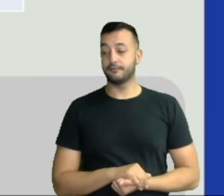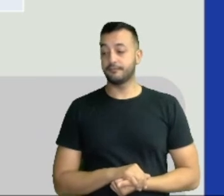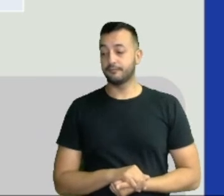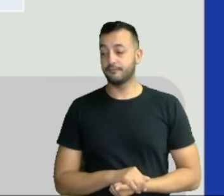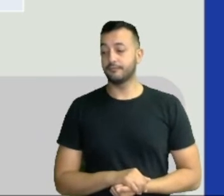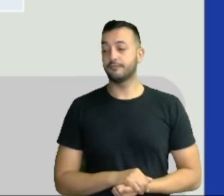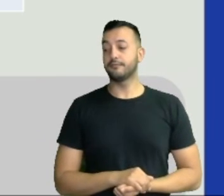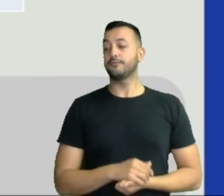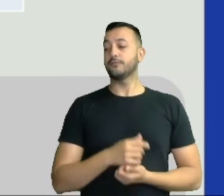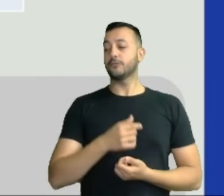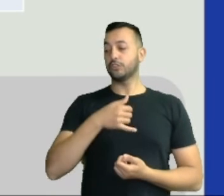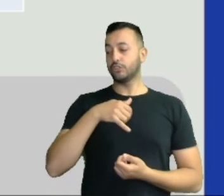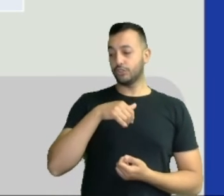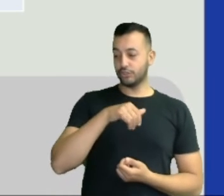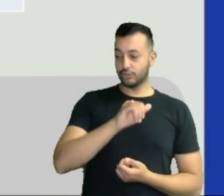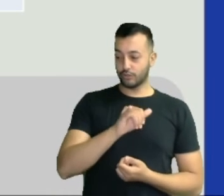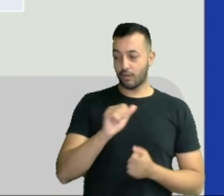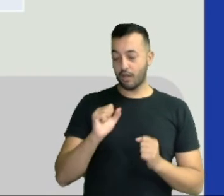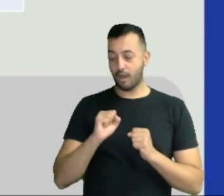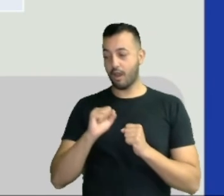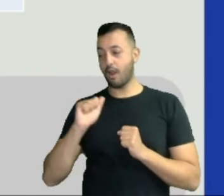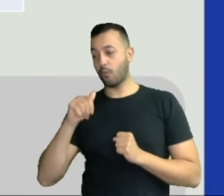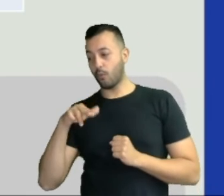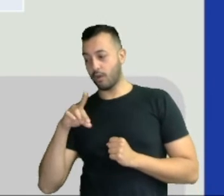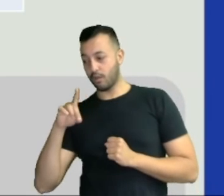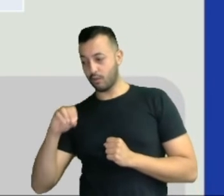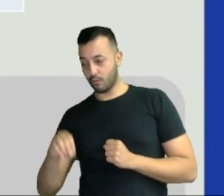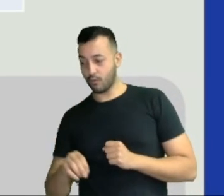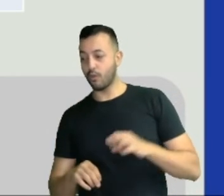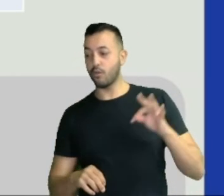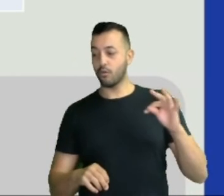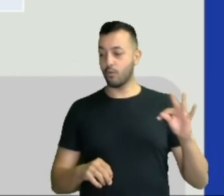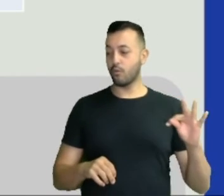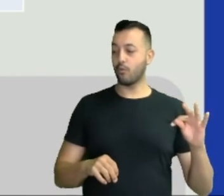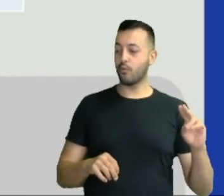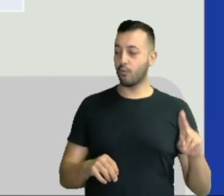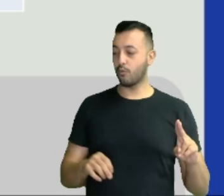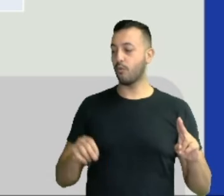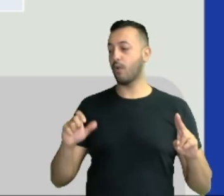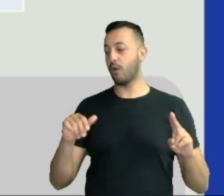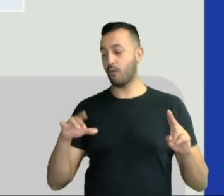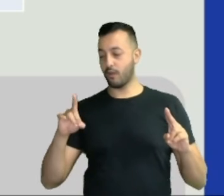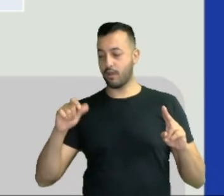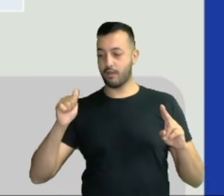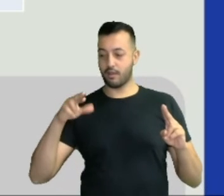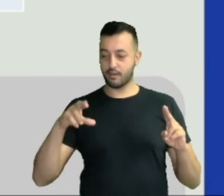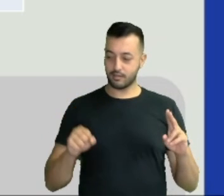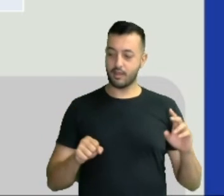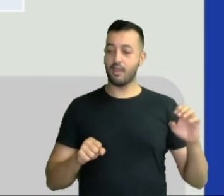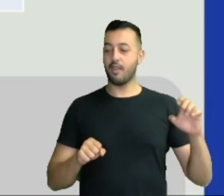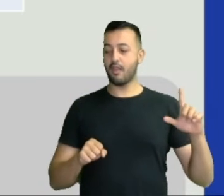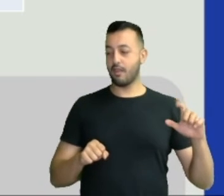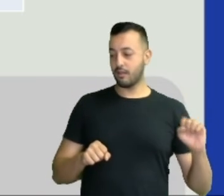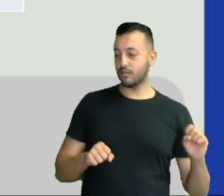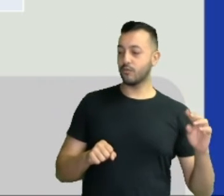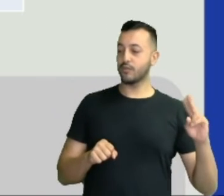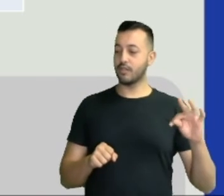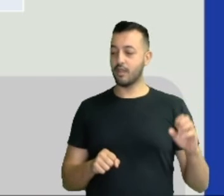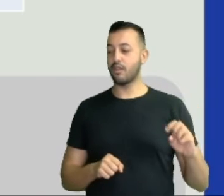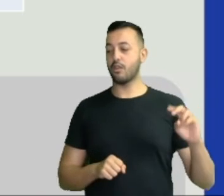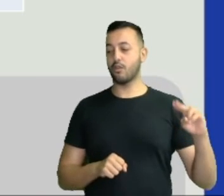Yo me acuerdo, tú te acuerdas, él, ella y usted se acuerda. Nosotros